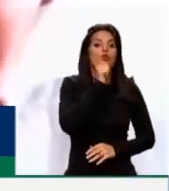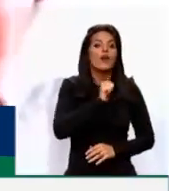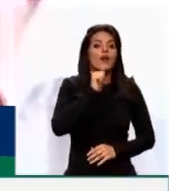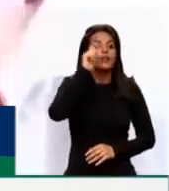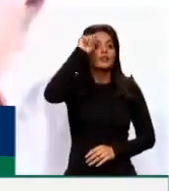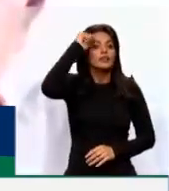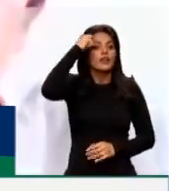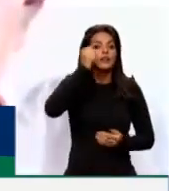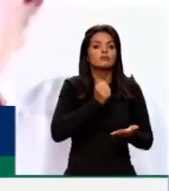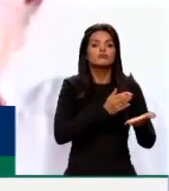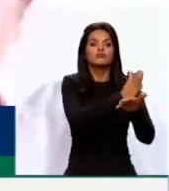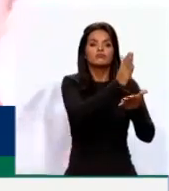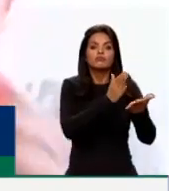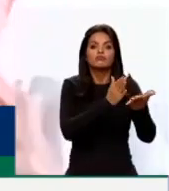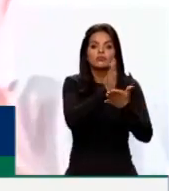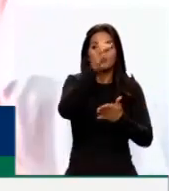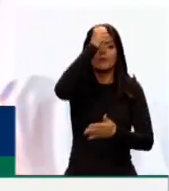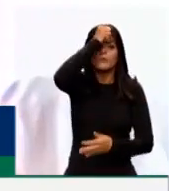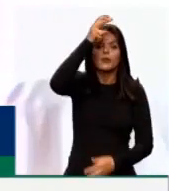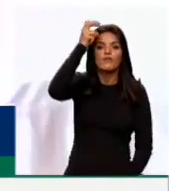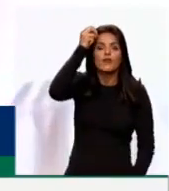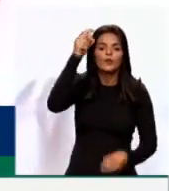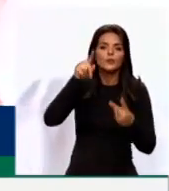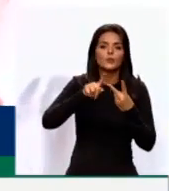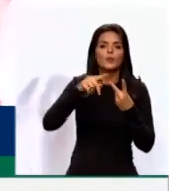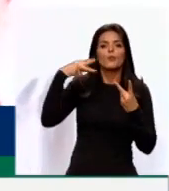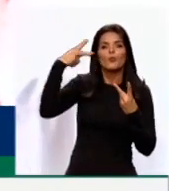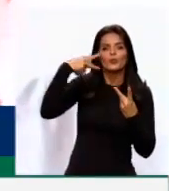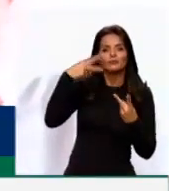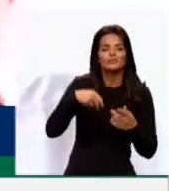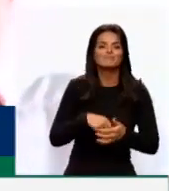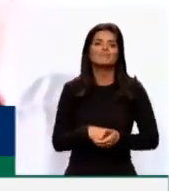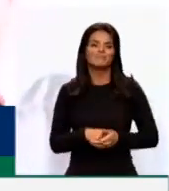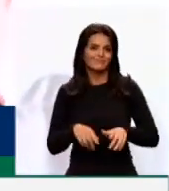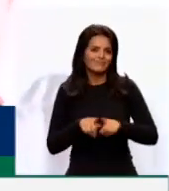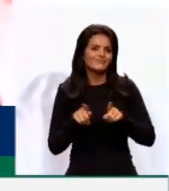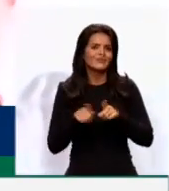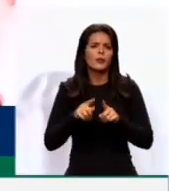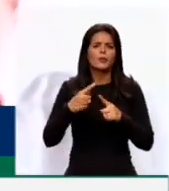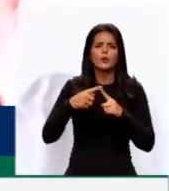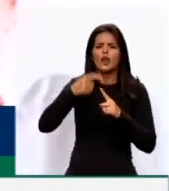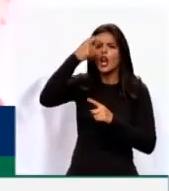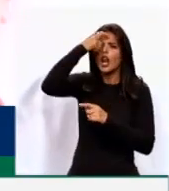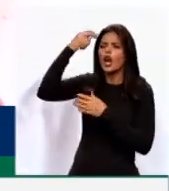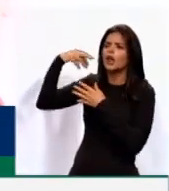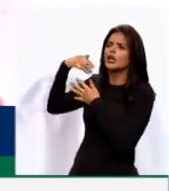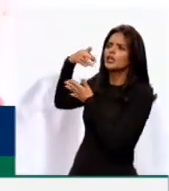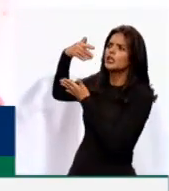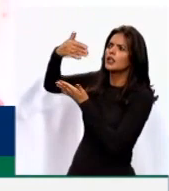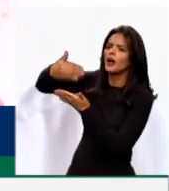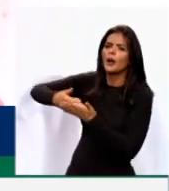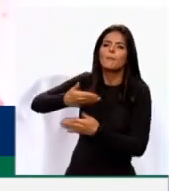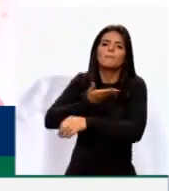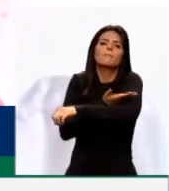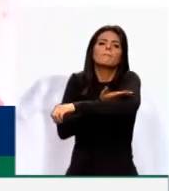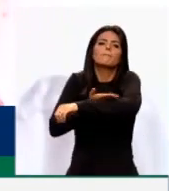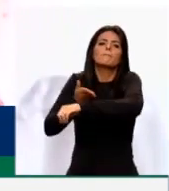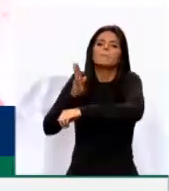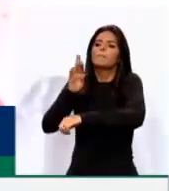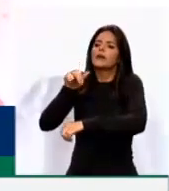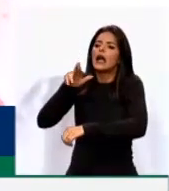espaços que a lógica branca, patriarcal, achava que não podiam ser ocupados por